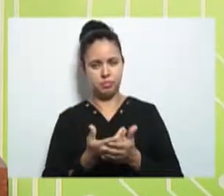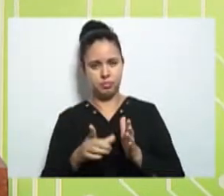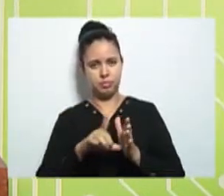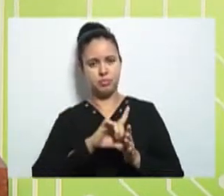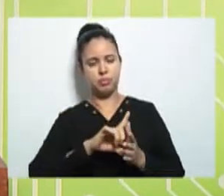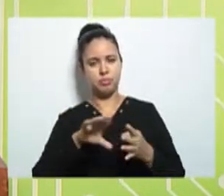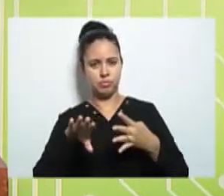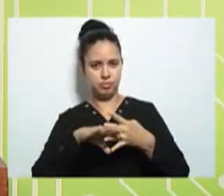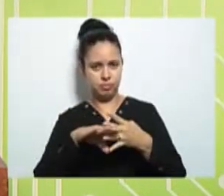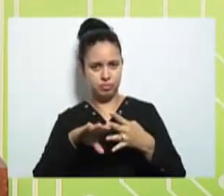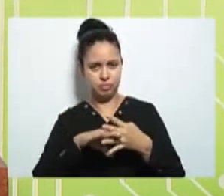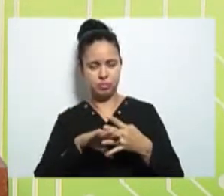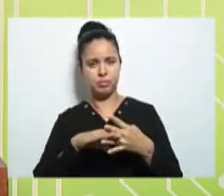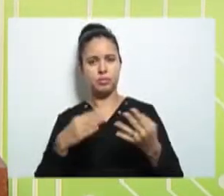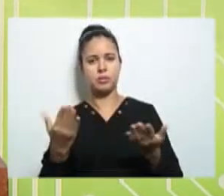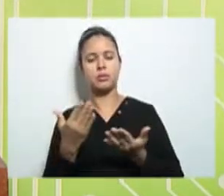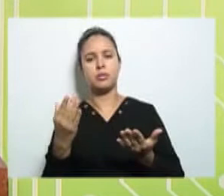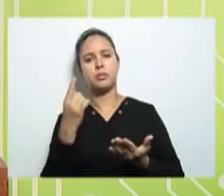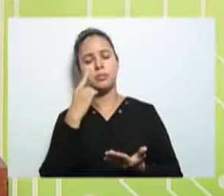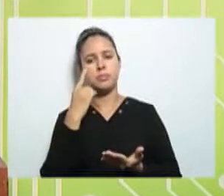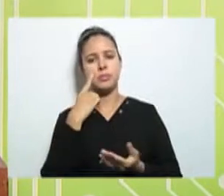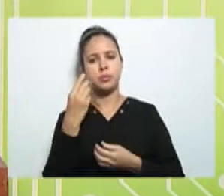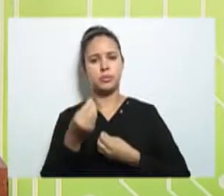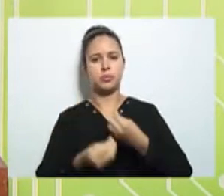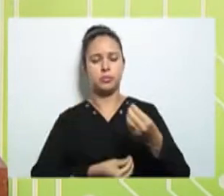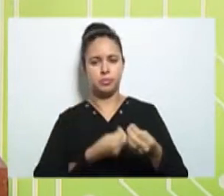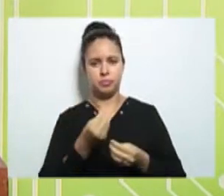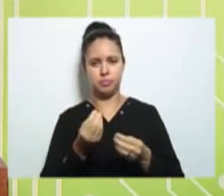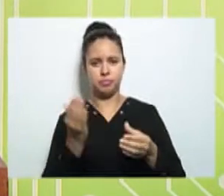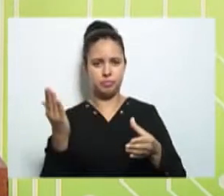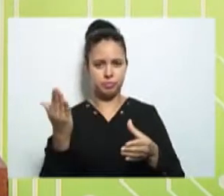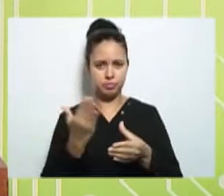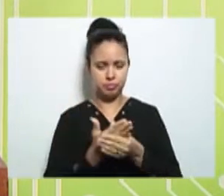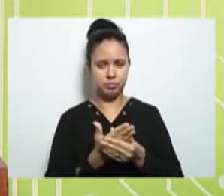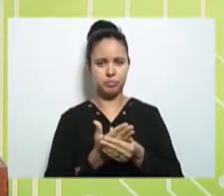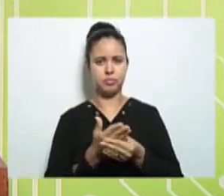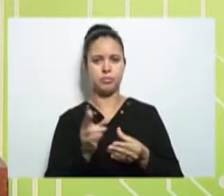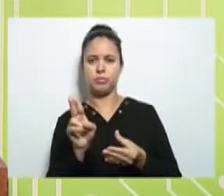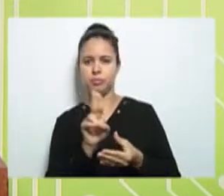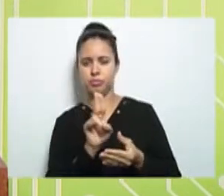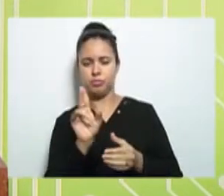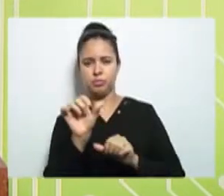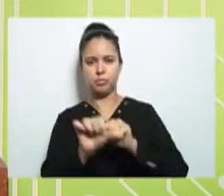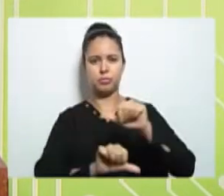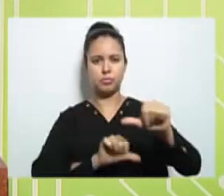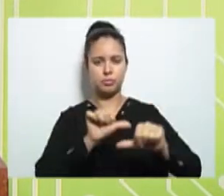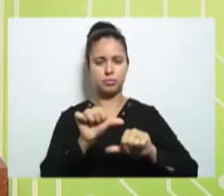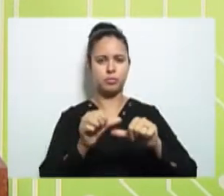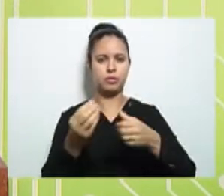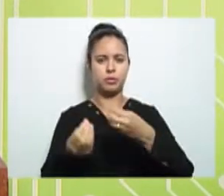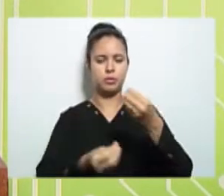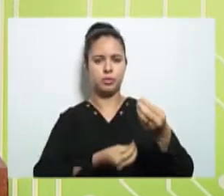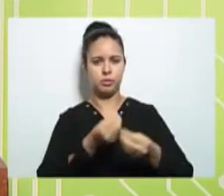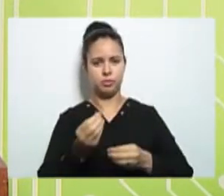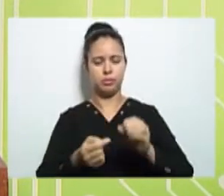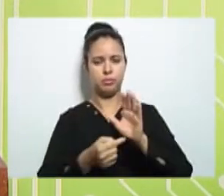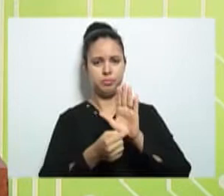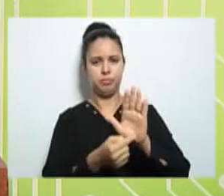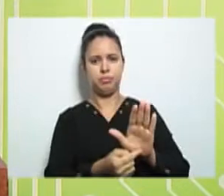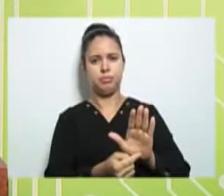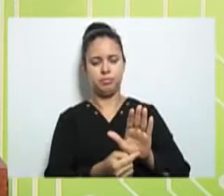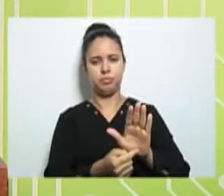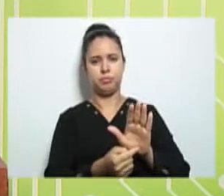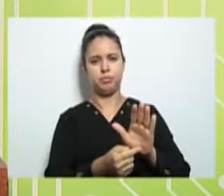intervalo. Então a gente vai ver, a gente viu como que cria uma pasta, como que renomeia, tá? O conteúdo agora é o quê? Mostrar para vocês o